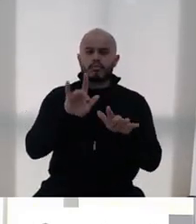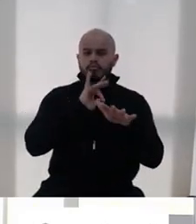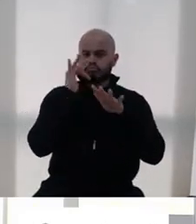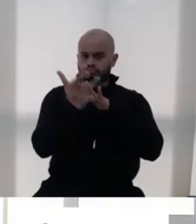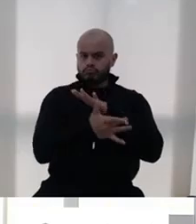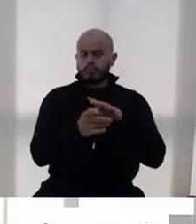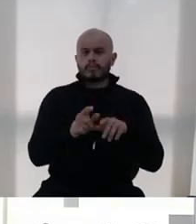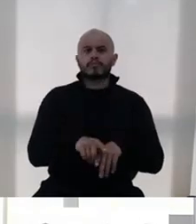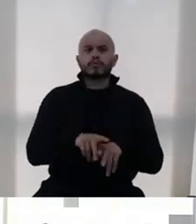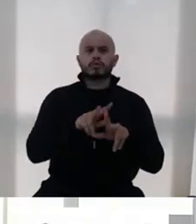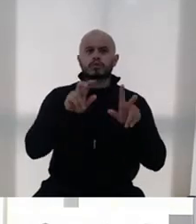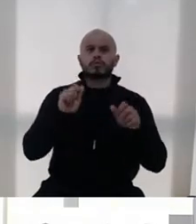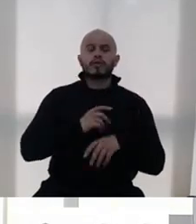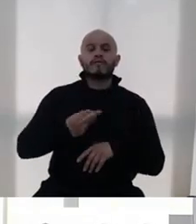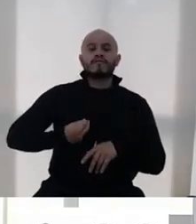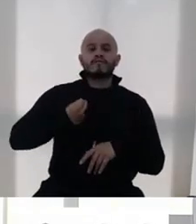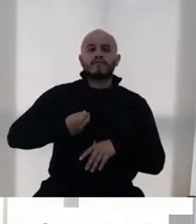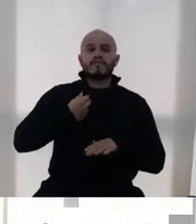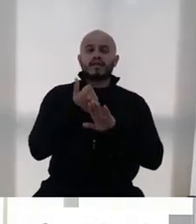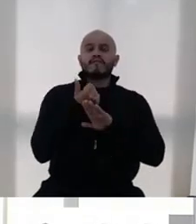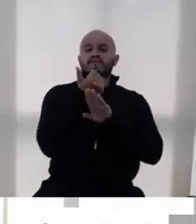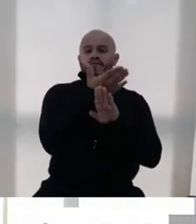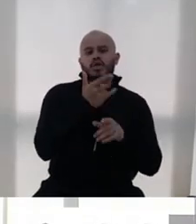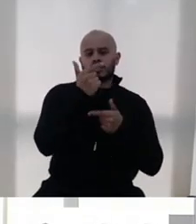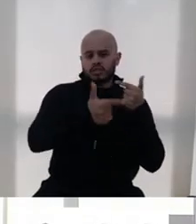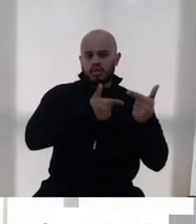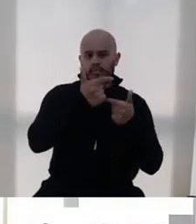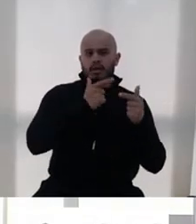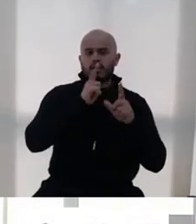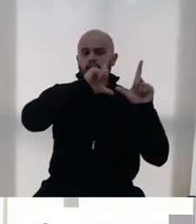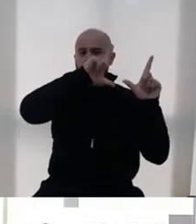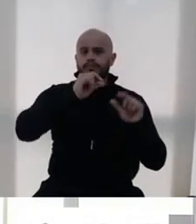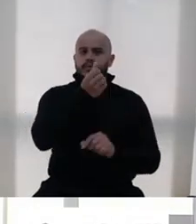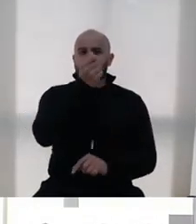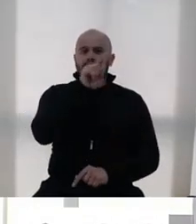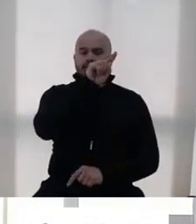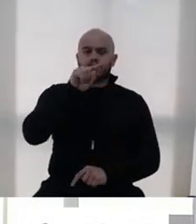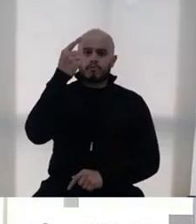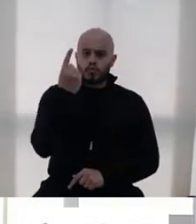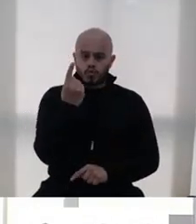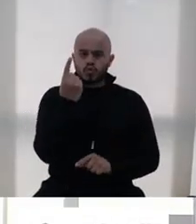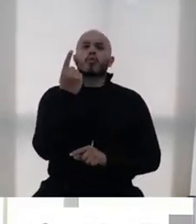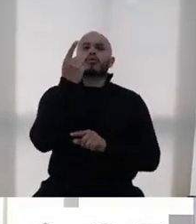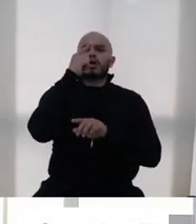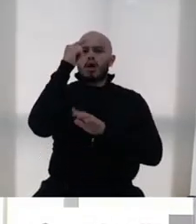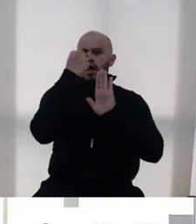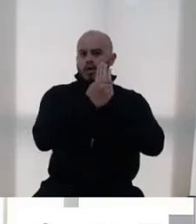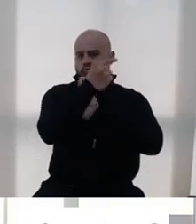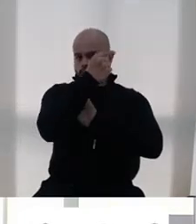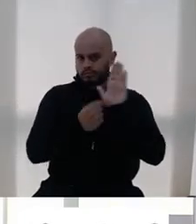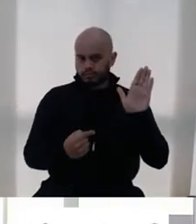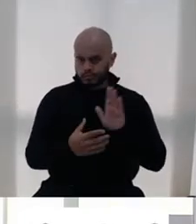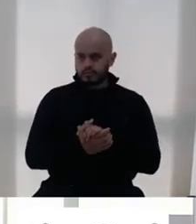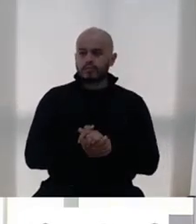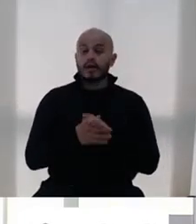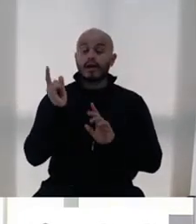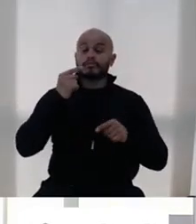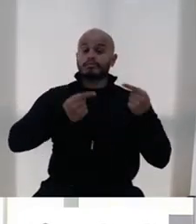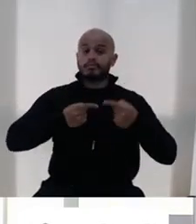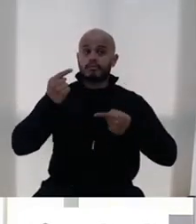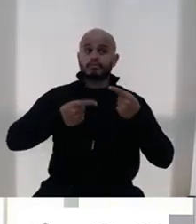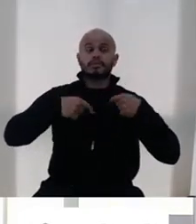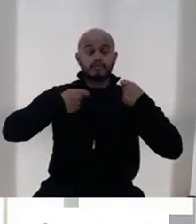O movimento Vida Além do Trabalho, que prevê a redução da jornada de trabalho 6x1. É uma discussão urgente e necessária e é preciso